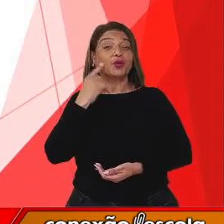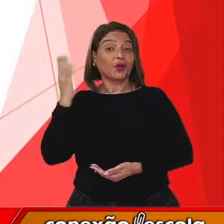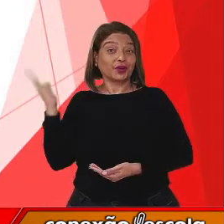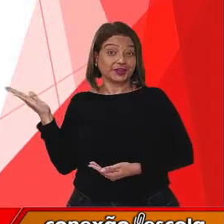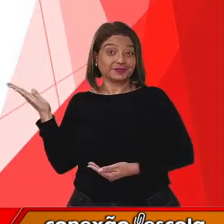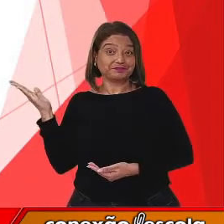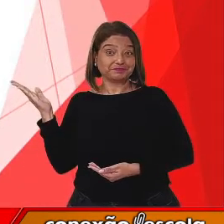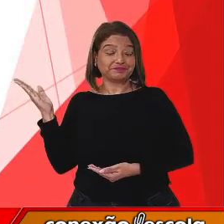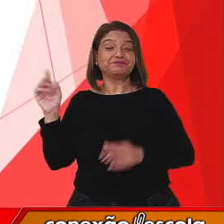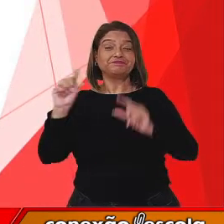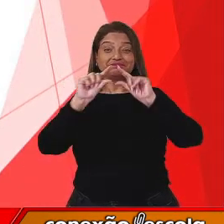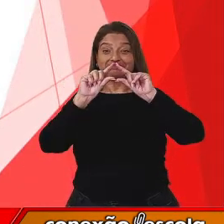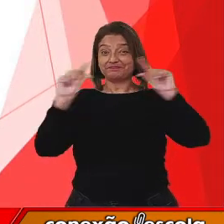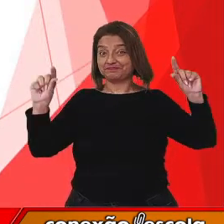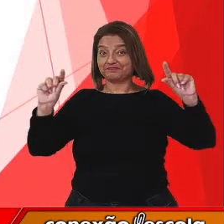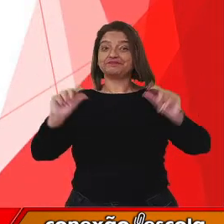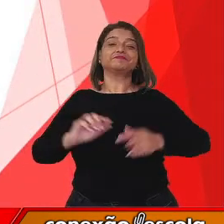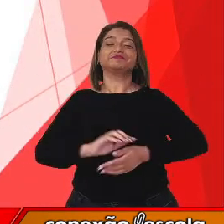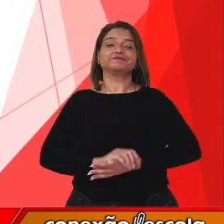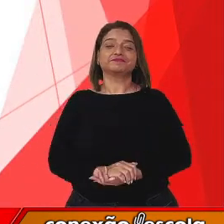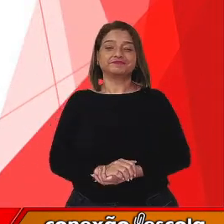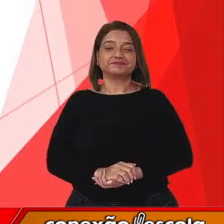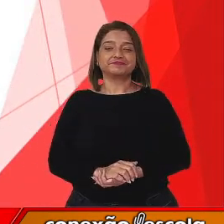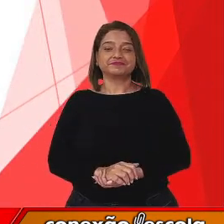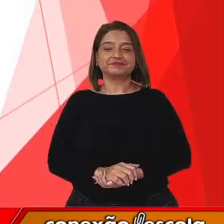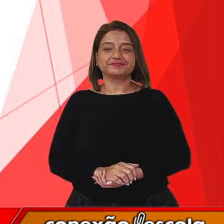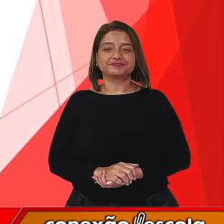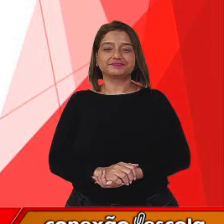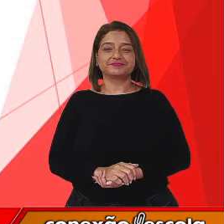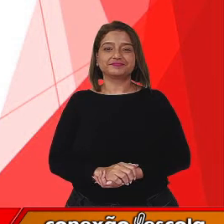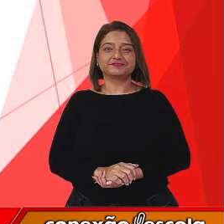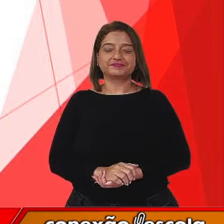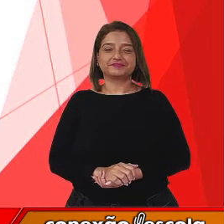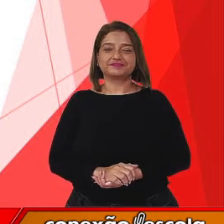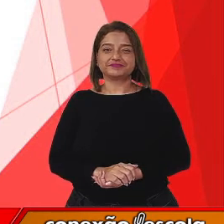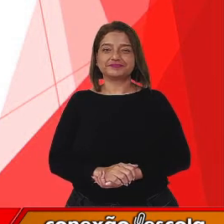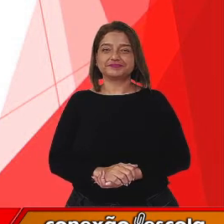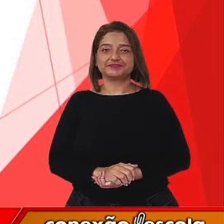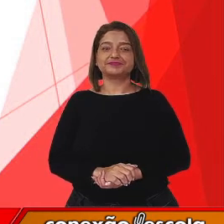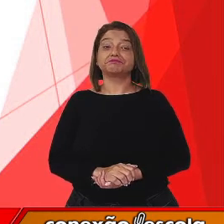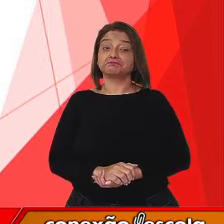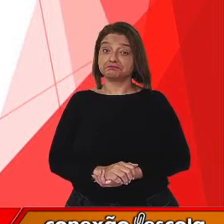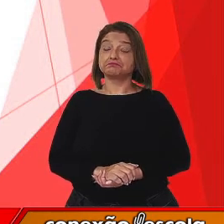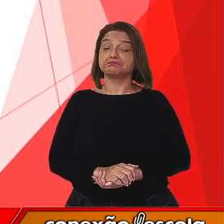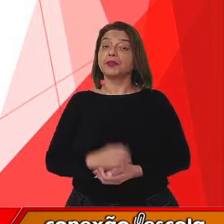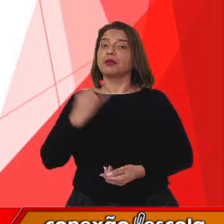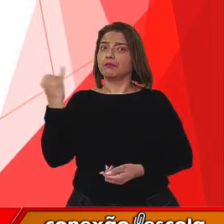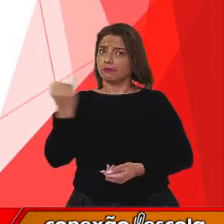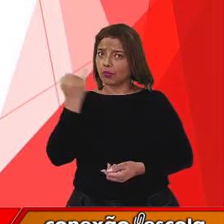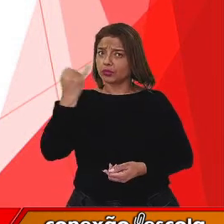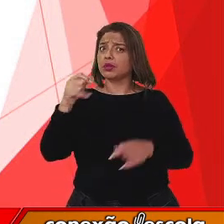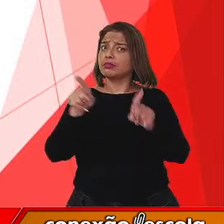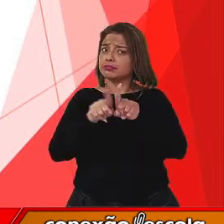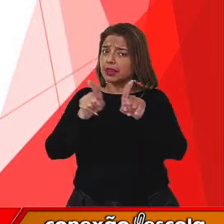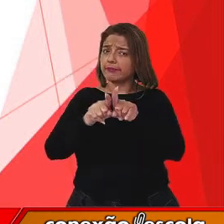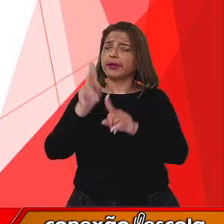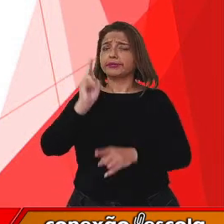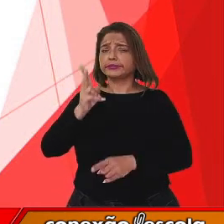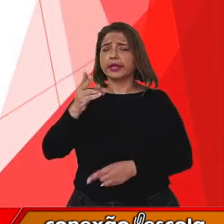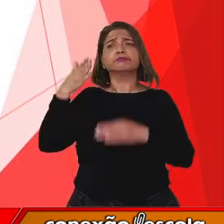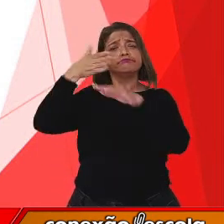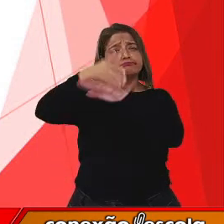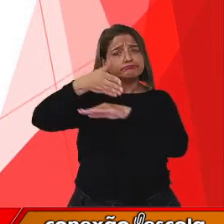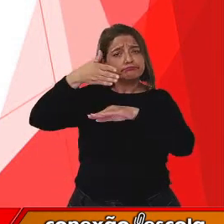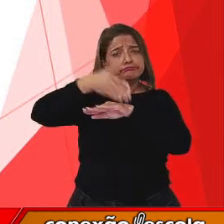próximo. Visit the doctor and dentist for regular checkups. Então é importante, né? Também, olha,